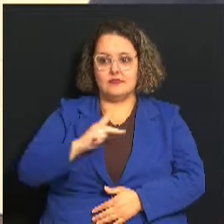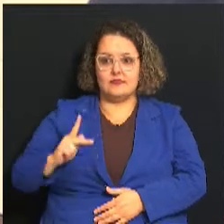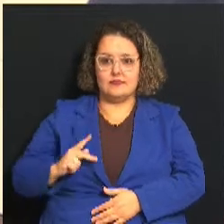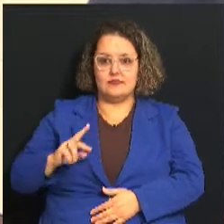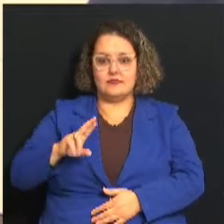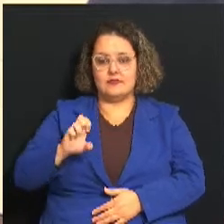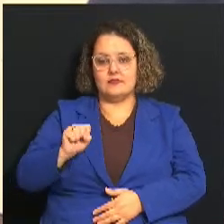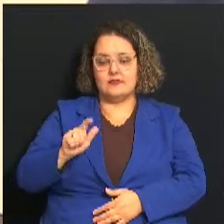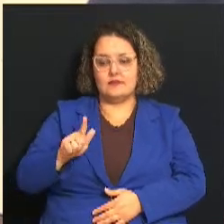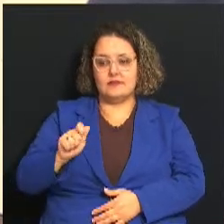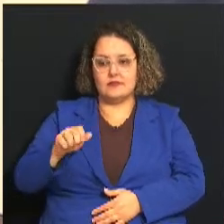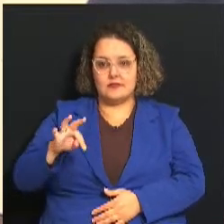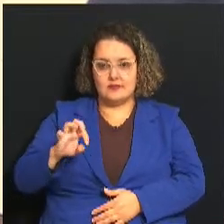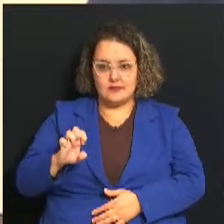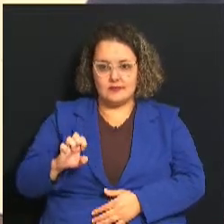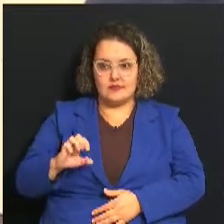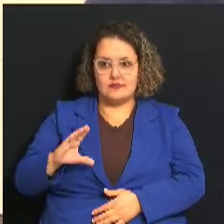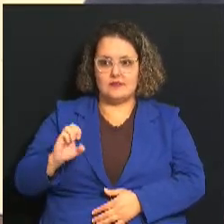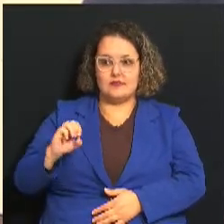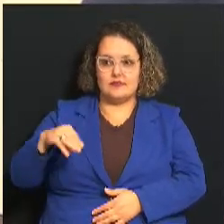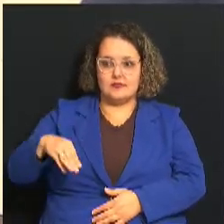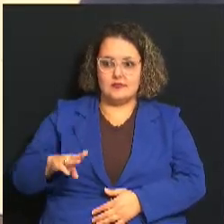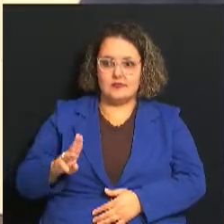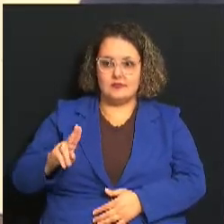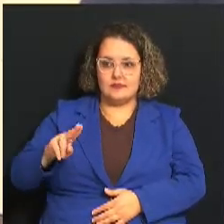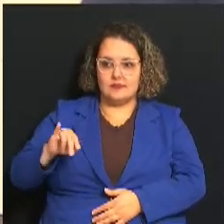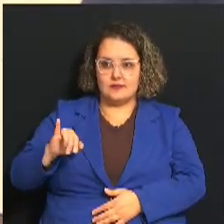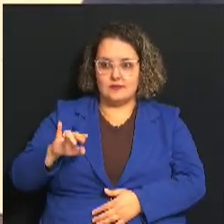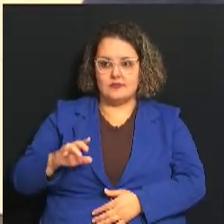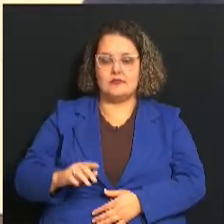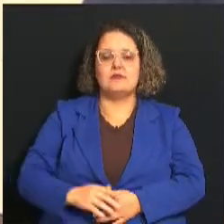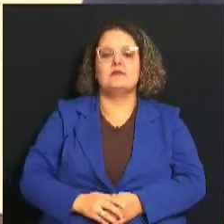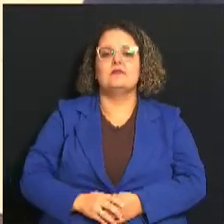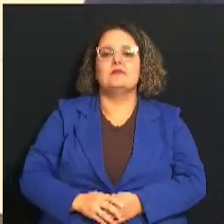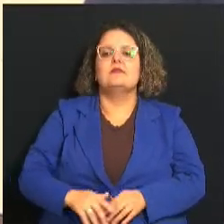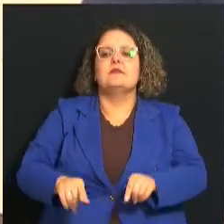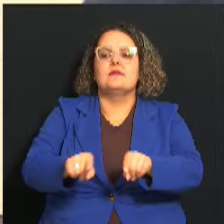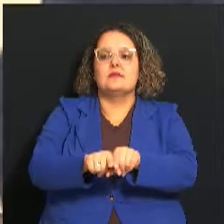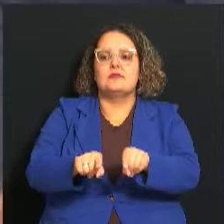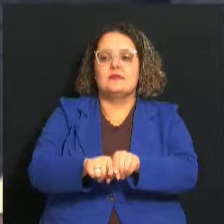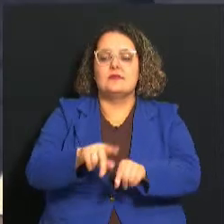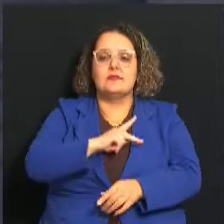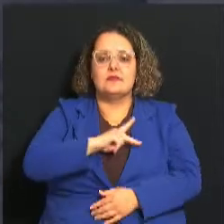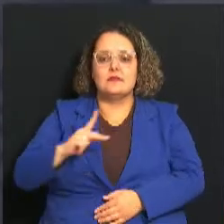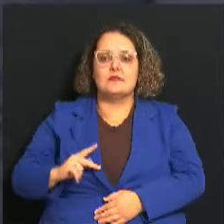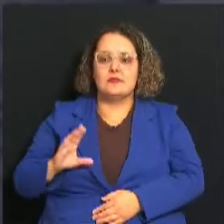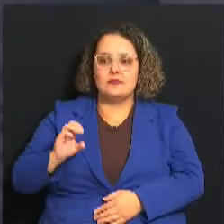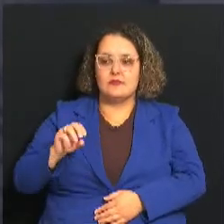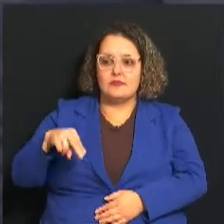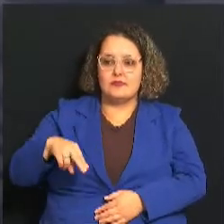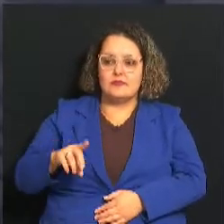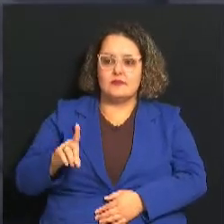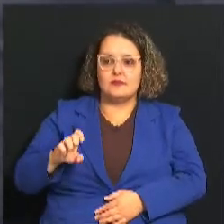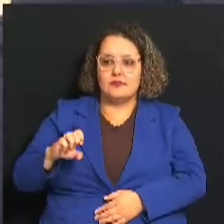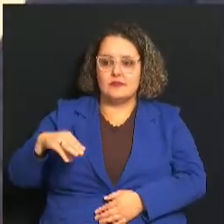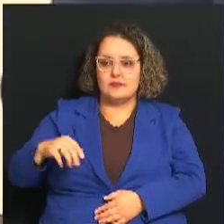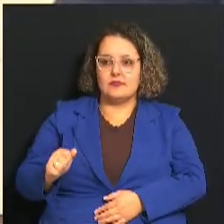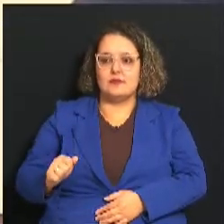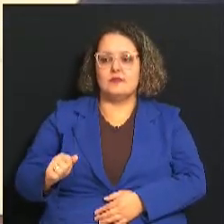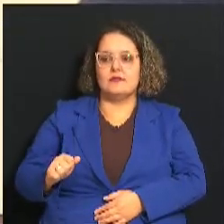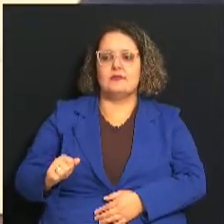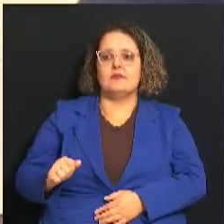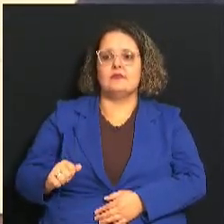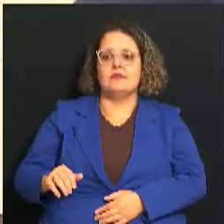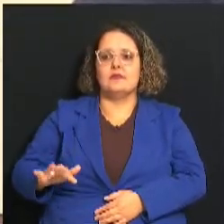Cambuí, a Maria Helena Novaes Rodrigues, presidente do Condema, sempre uma alegria tê-la aqui, Ronaldo Hipólito, do